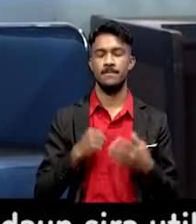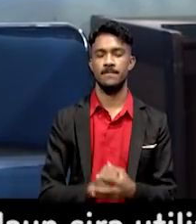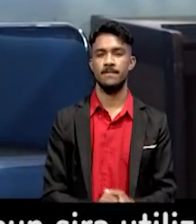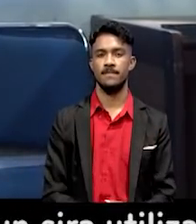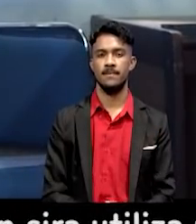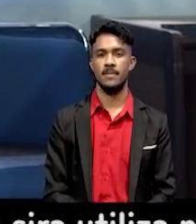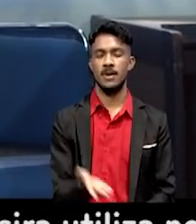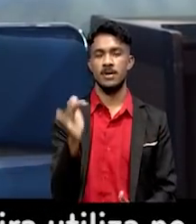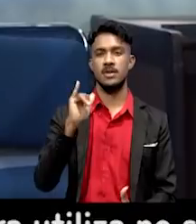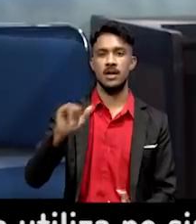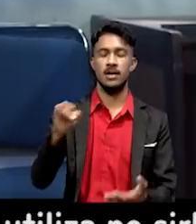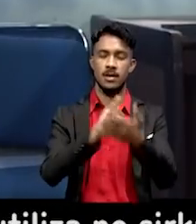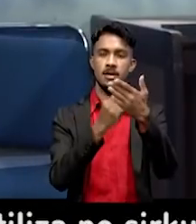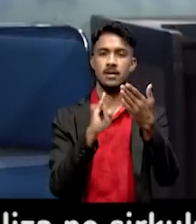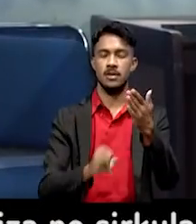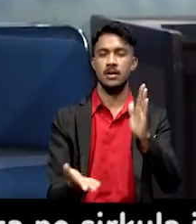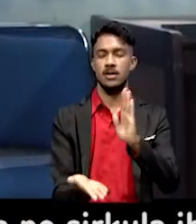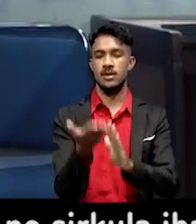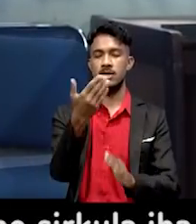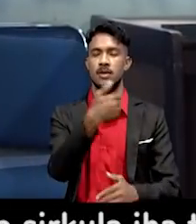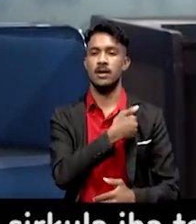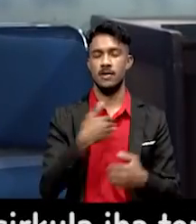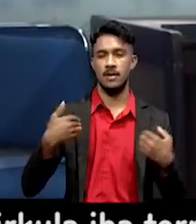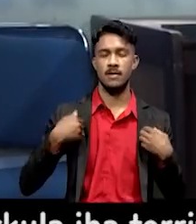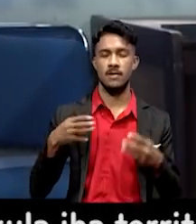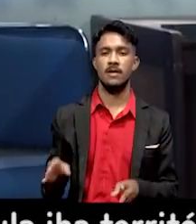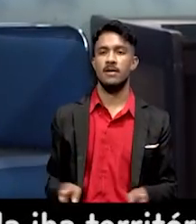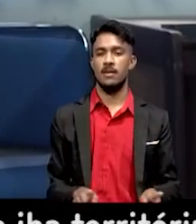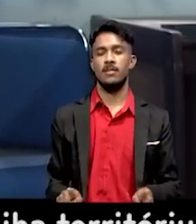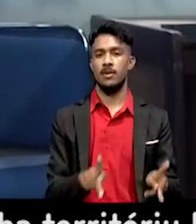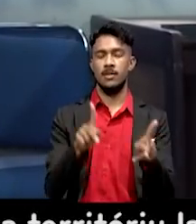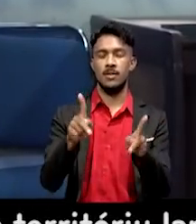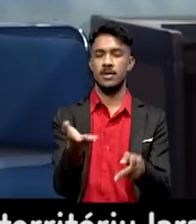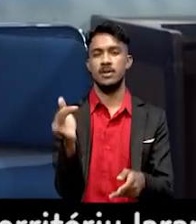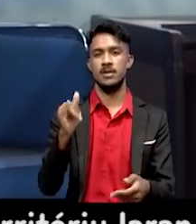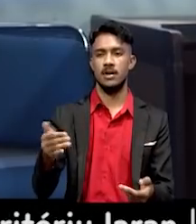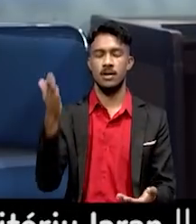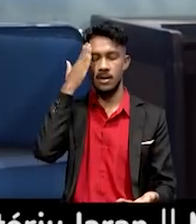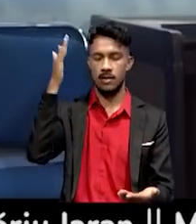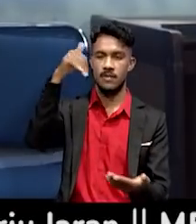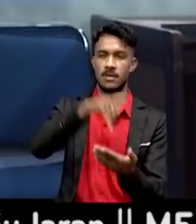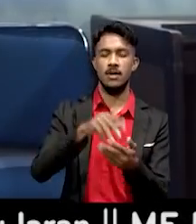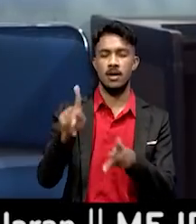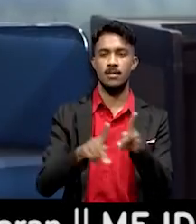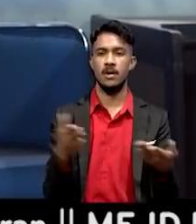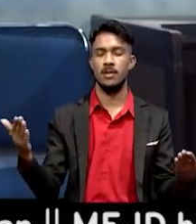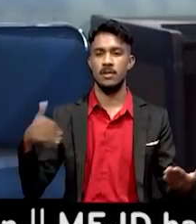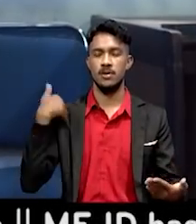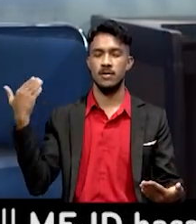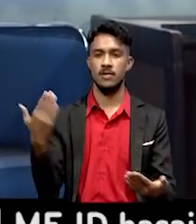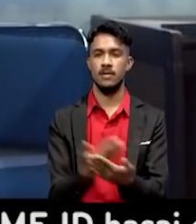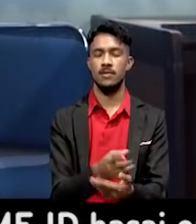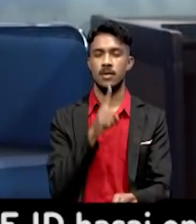sirne figura ne sidau sai publicamente sidau avalia kata emanebel geração